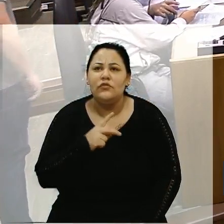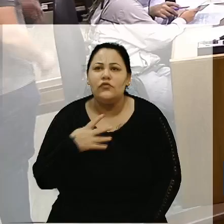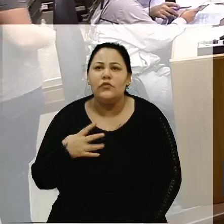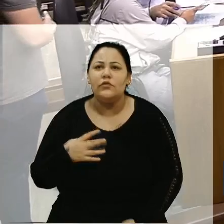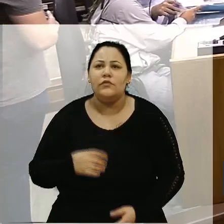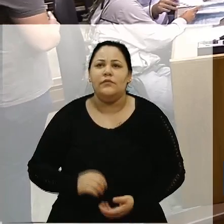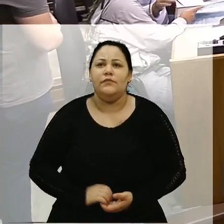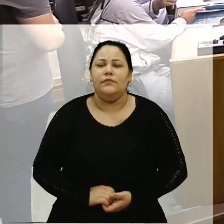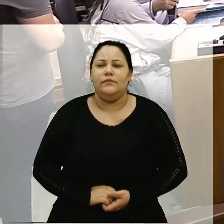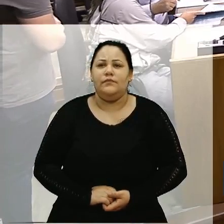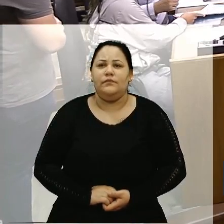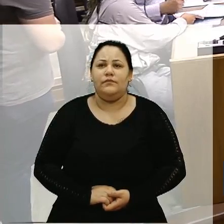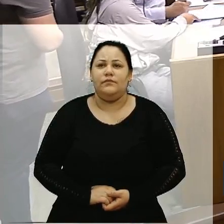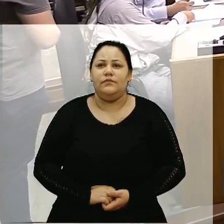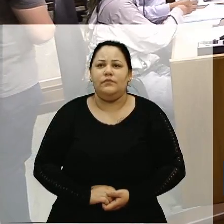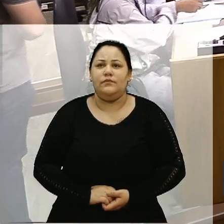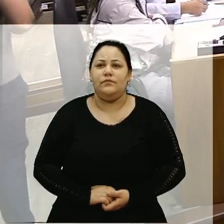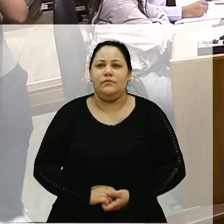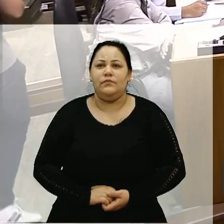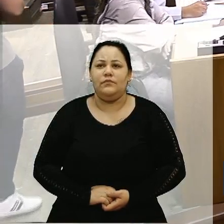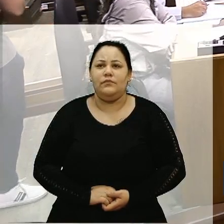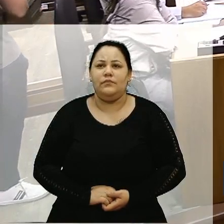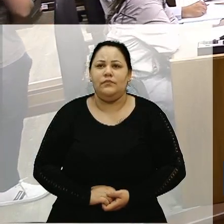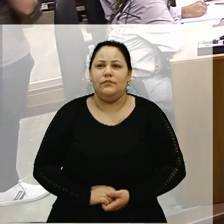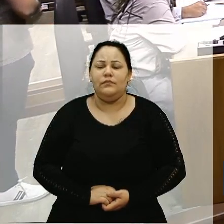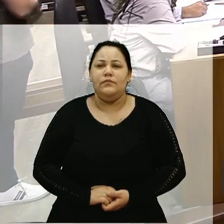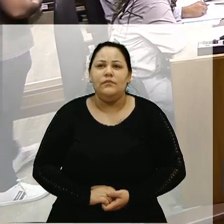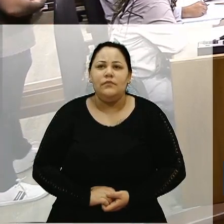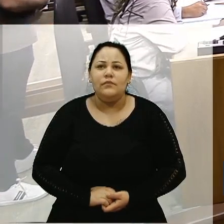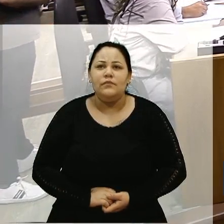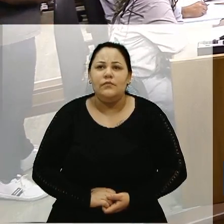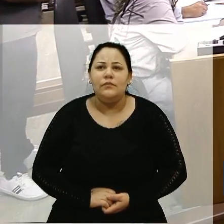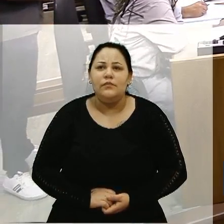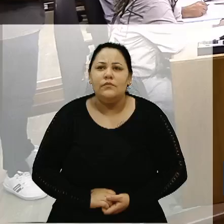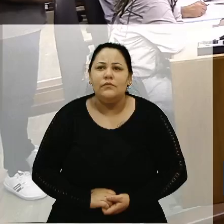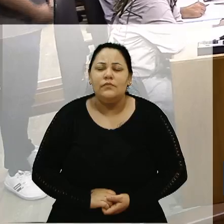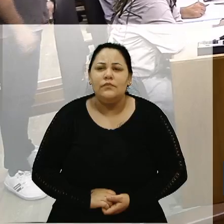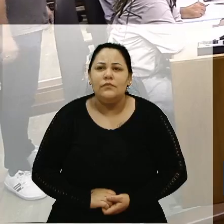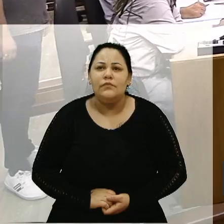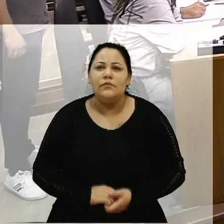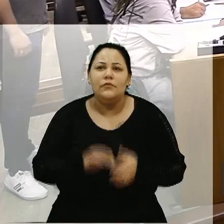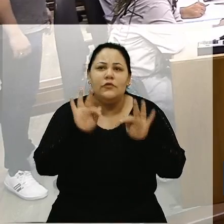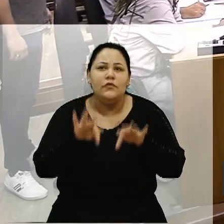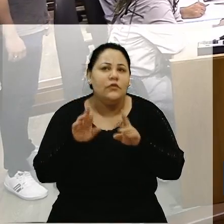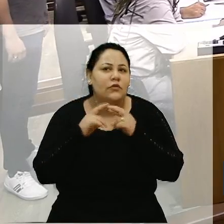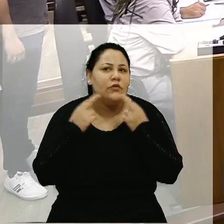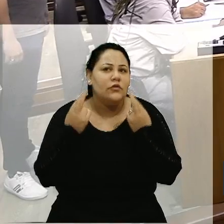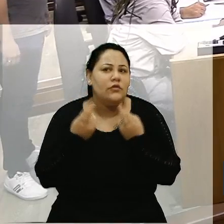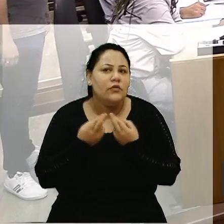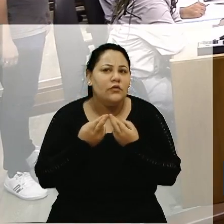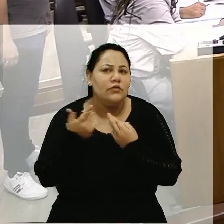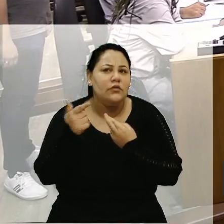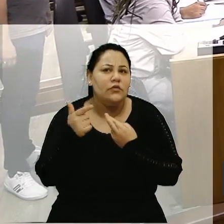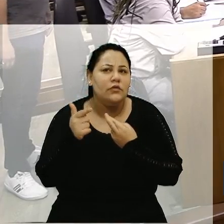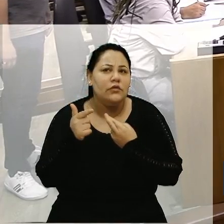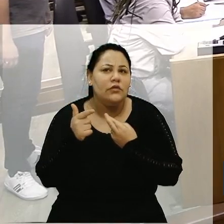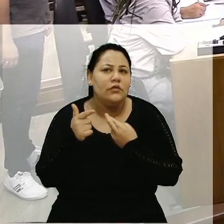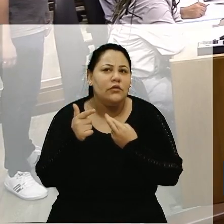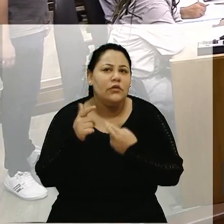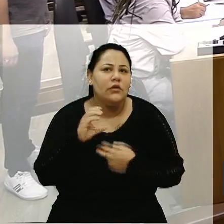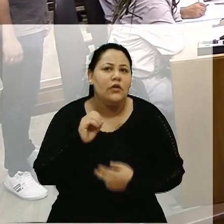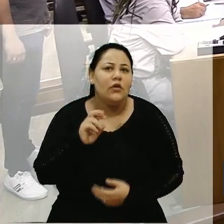17224 motivo é que estou preocupado que no final dessa sessão não haja quum